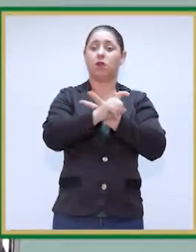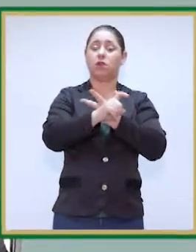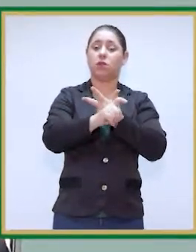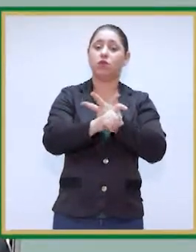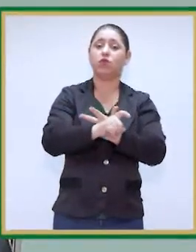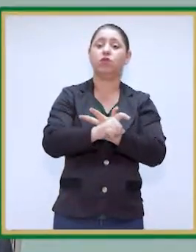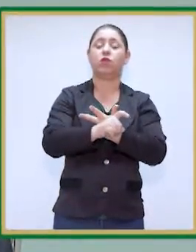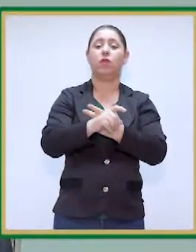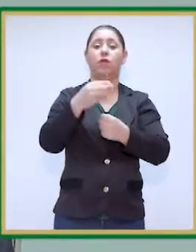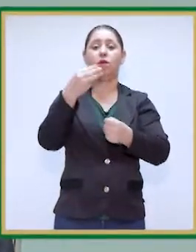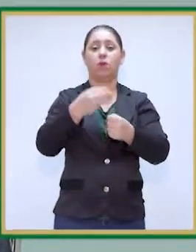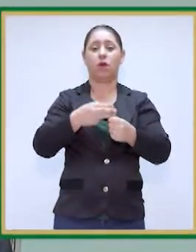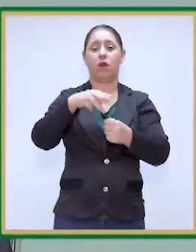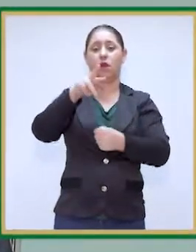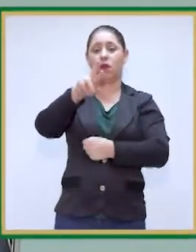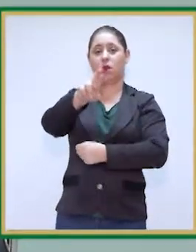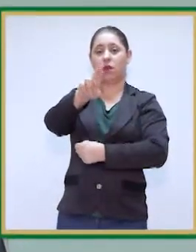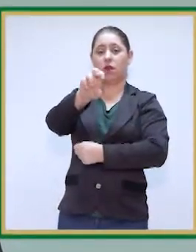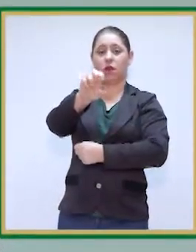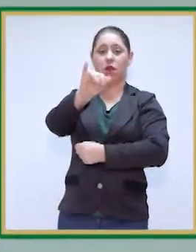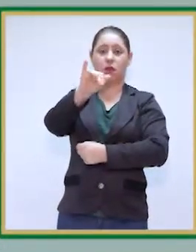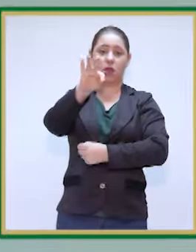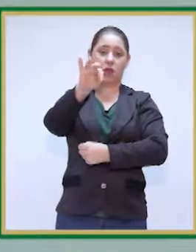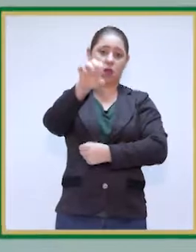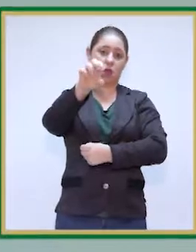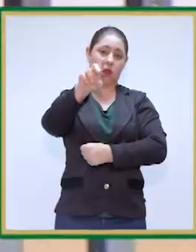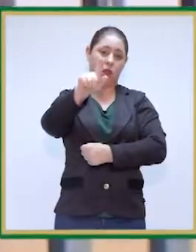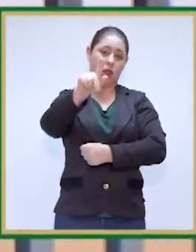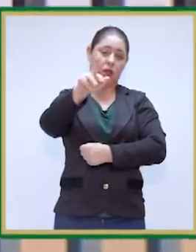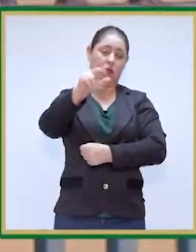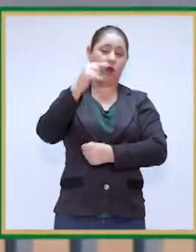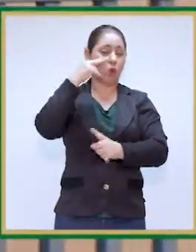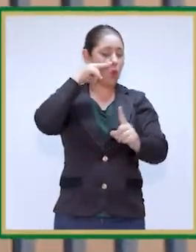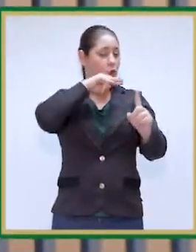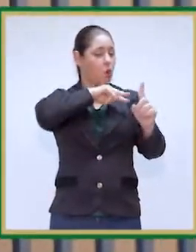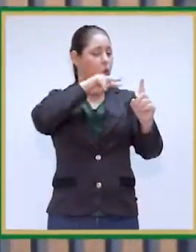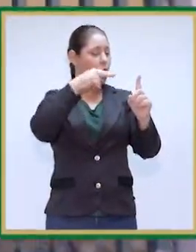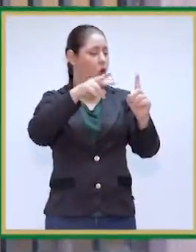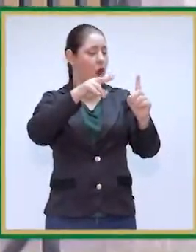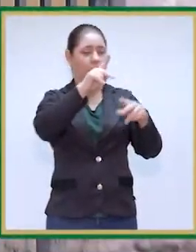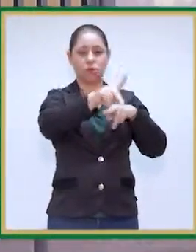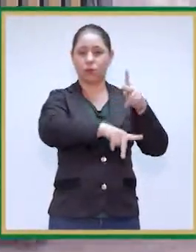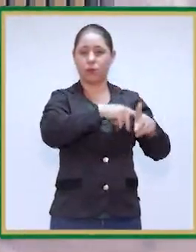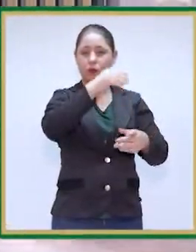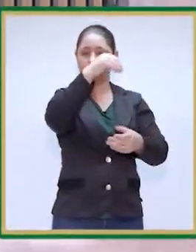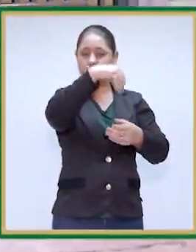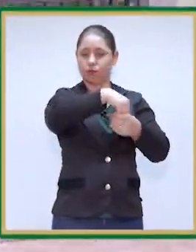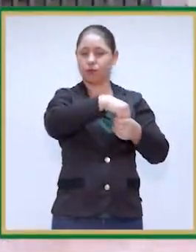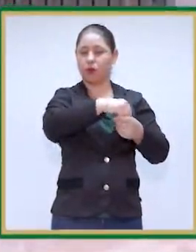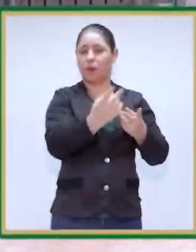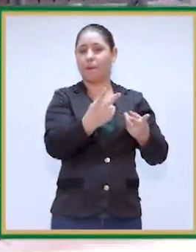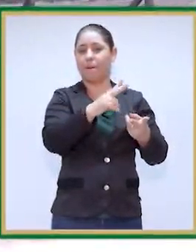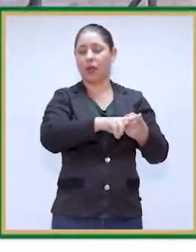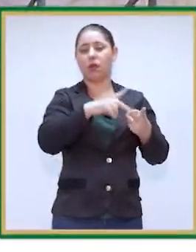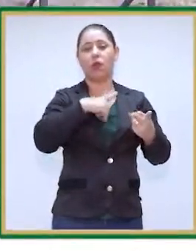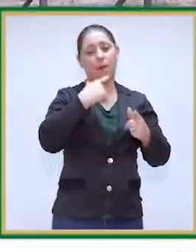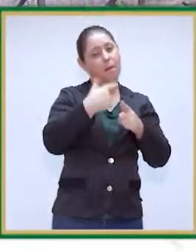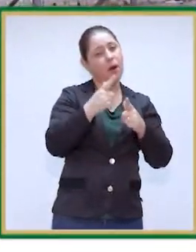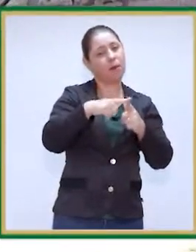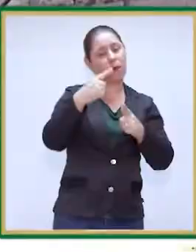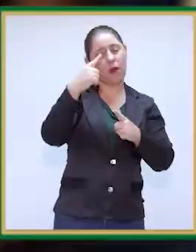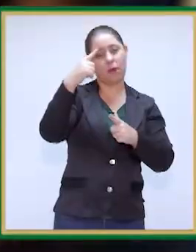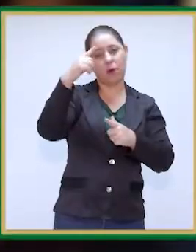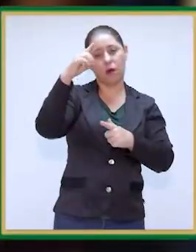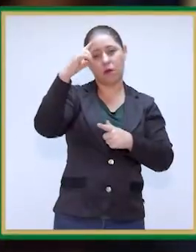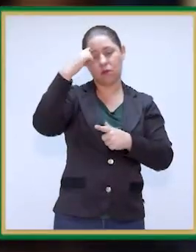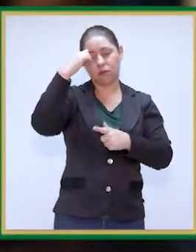Executivo Municipal, chamado Reintegra, passou a ter um olhar para essa população que cumpre a medida de